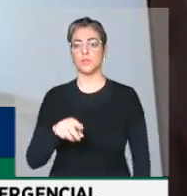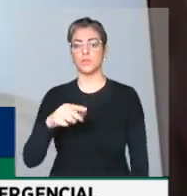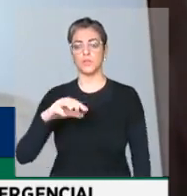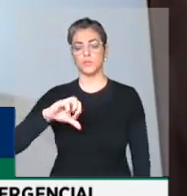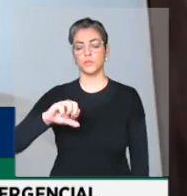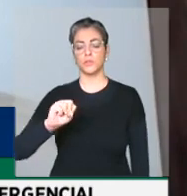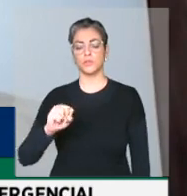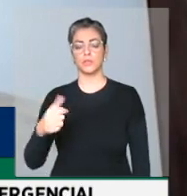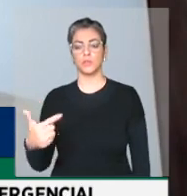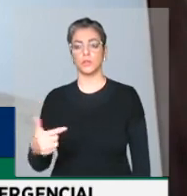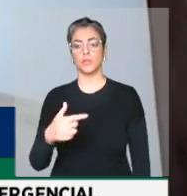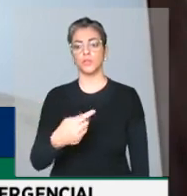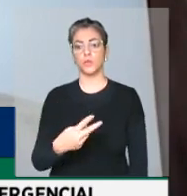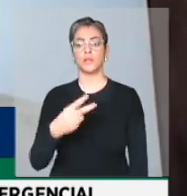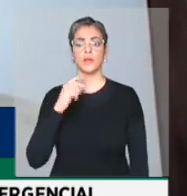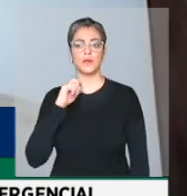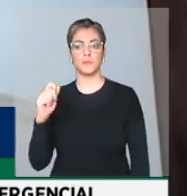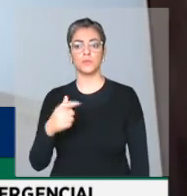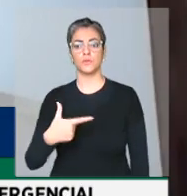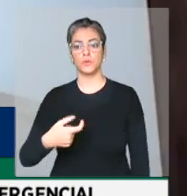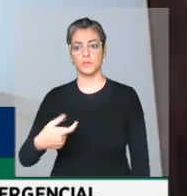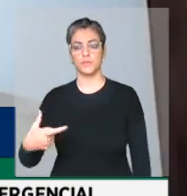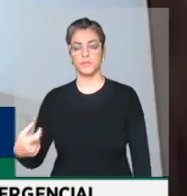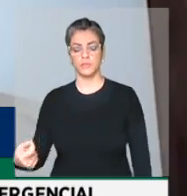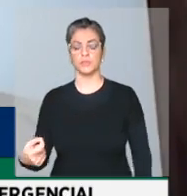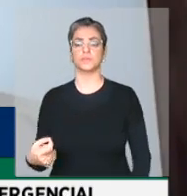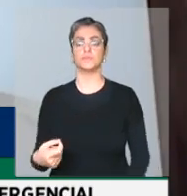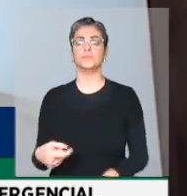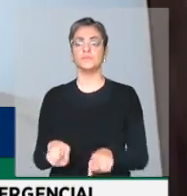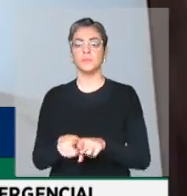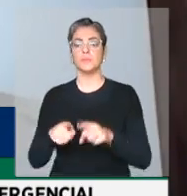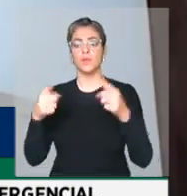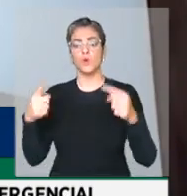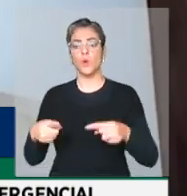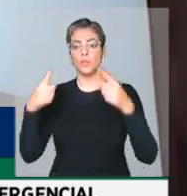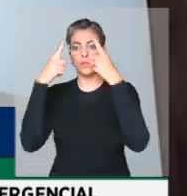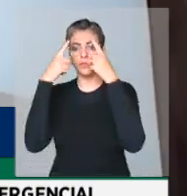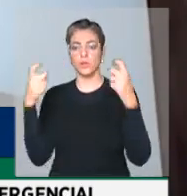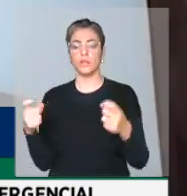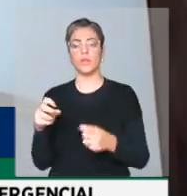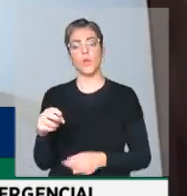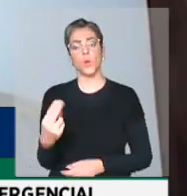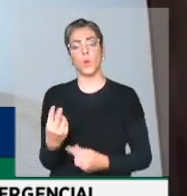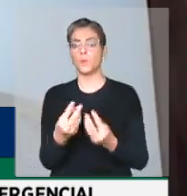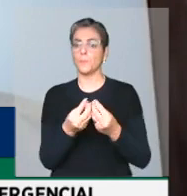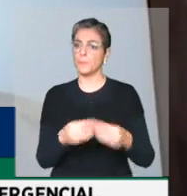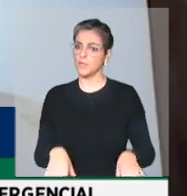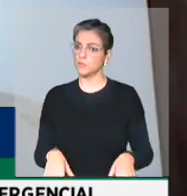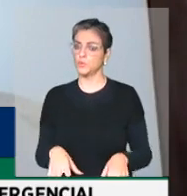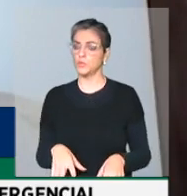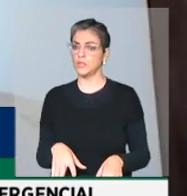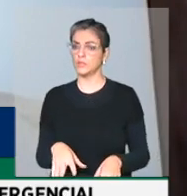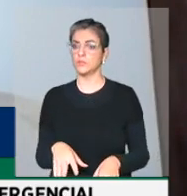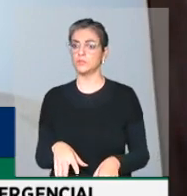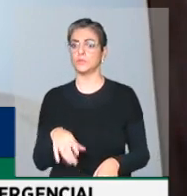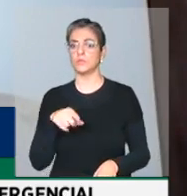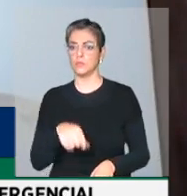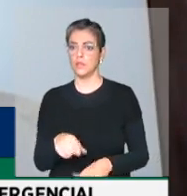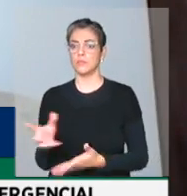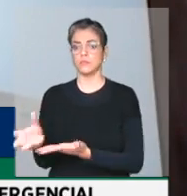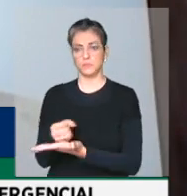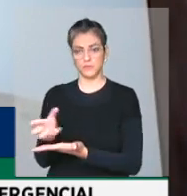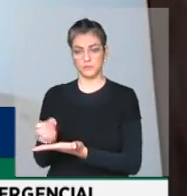13.982, de 2 de abril de 2020, e contra a violência ou dano patrimonial envolvendo este